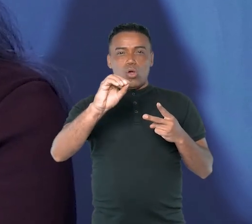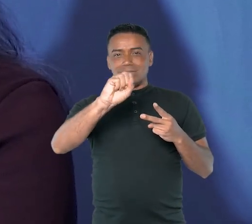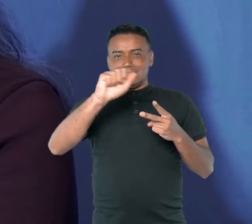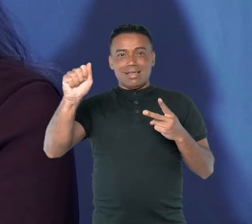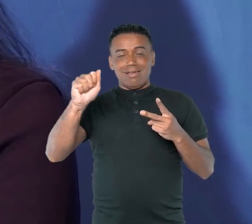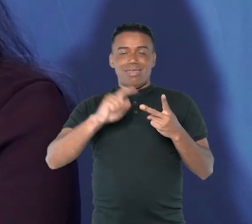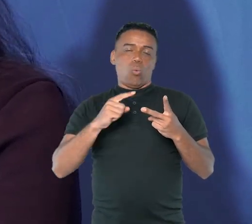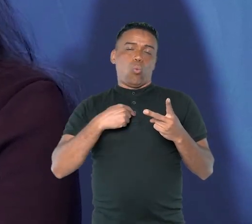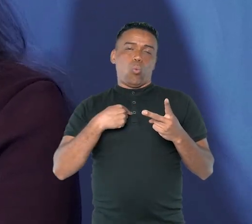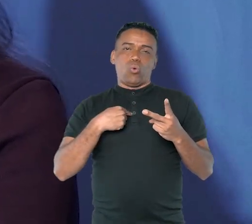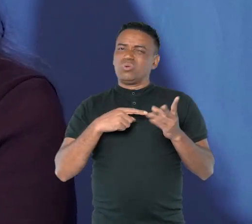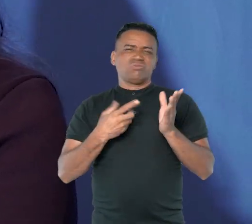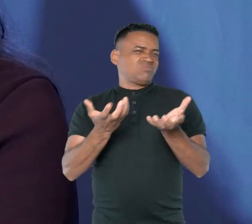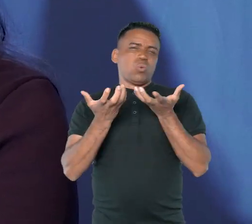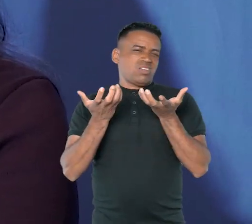ninguém.